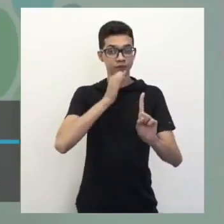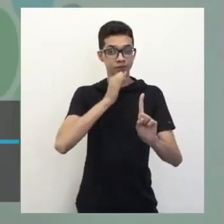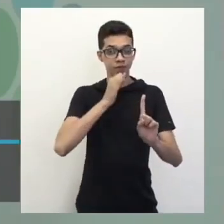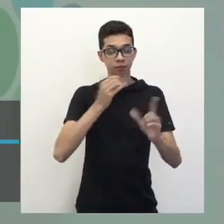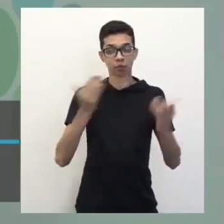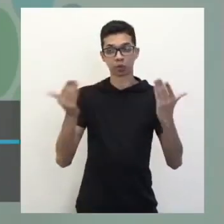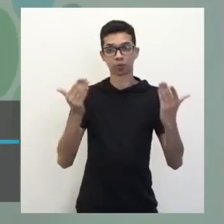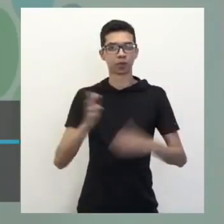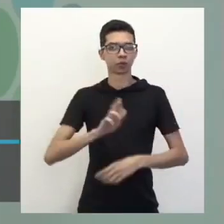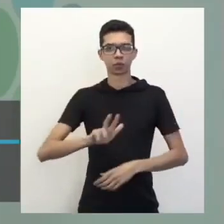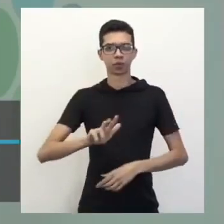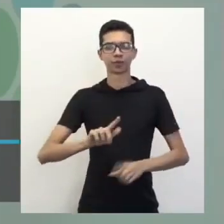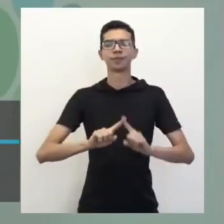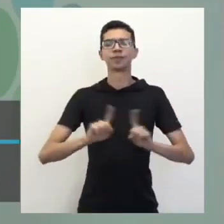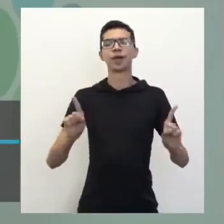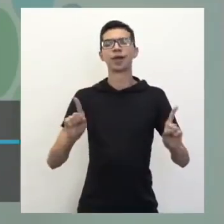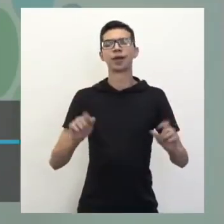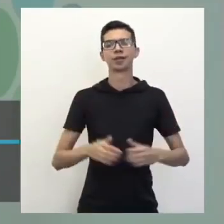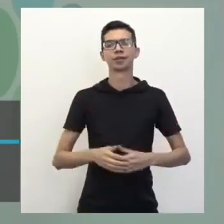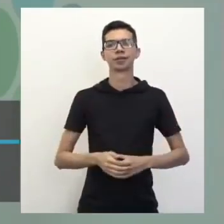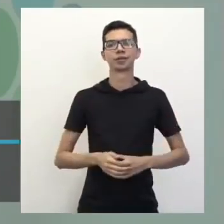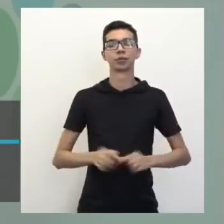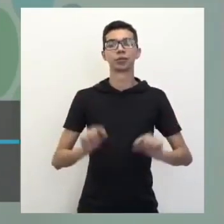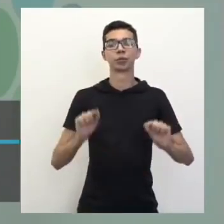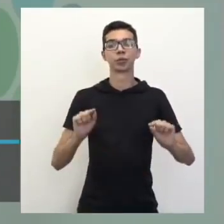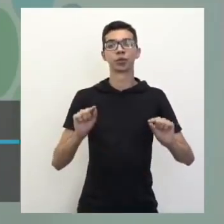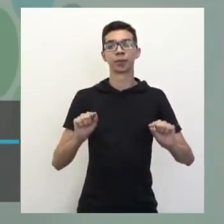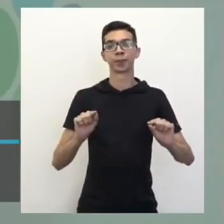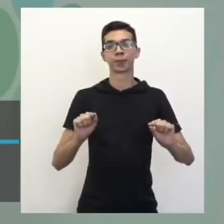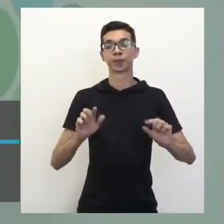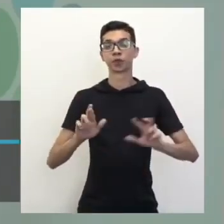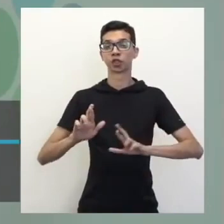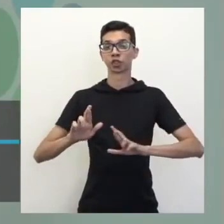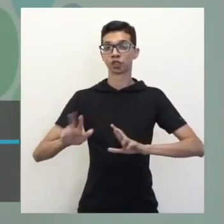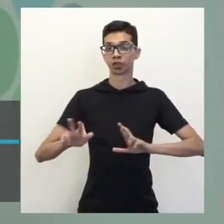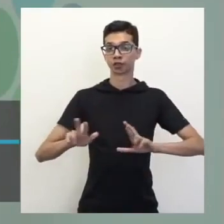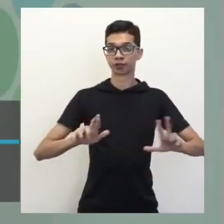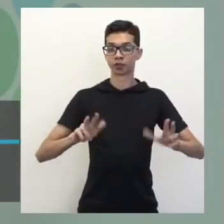né? Mas tirando essas diferenças no campo da